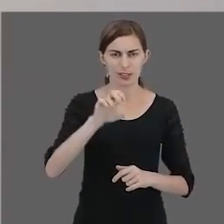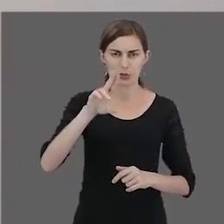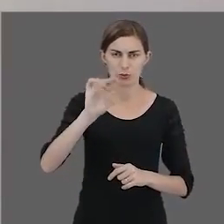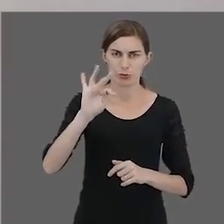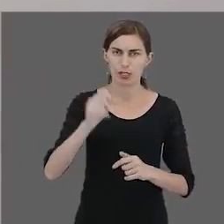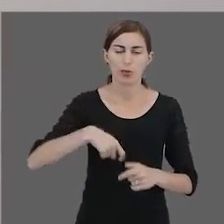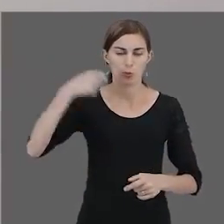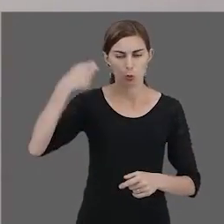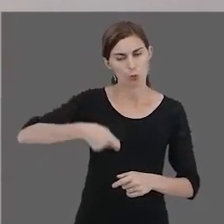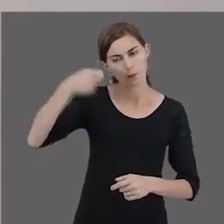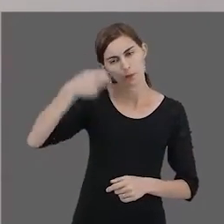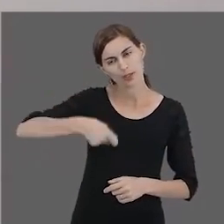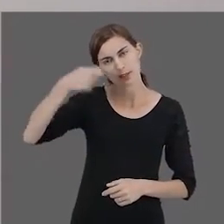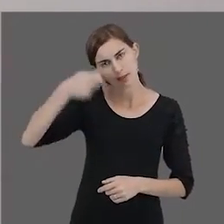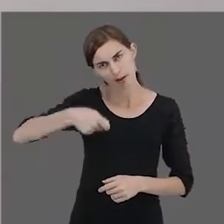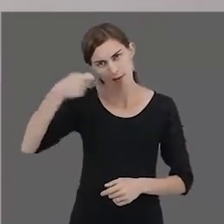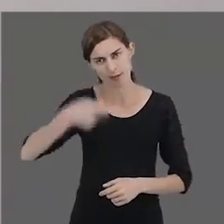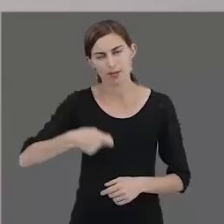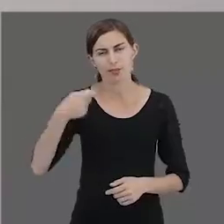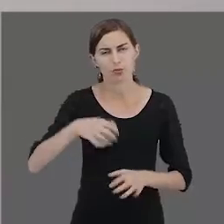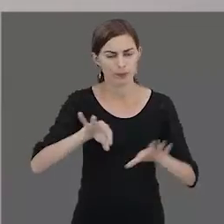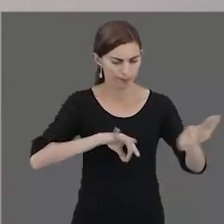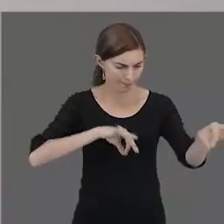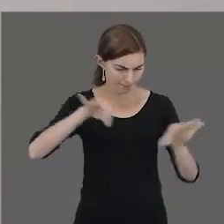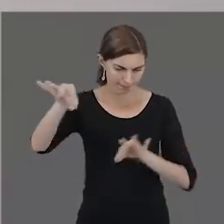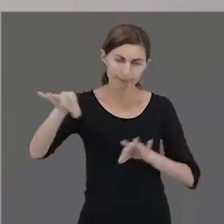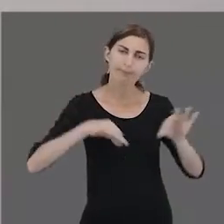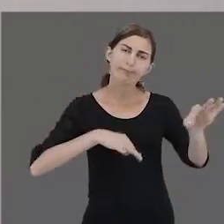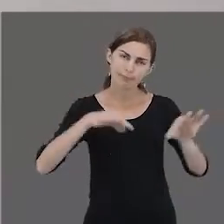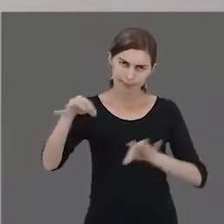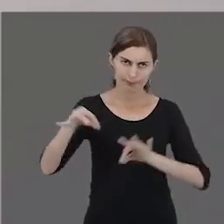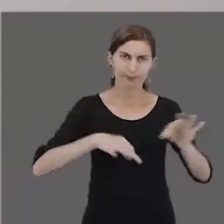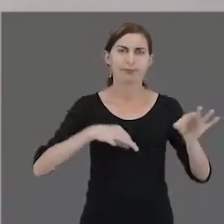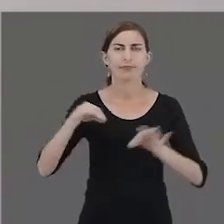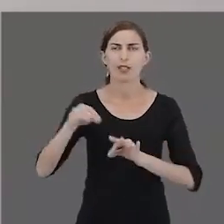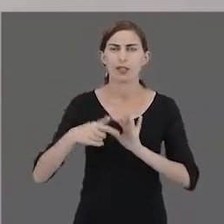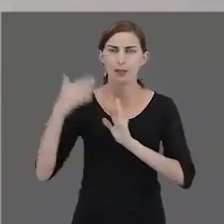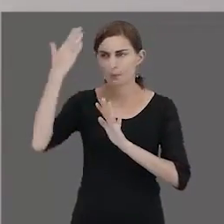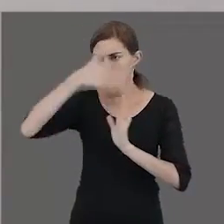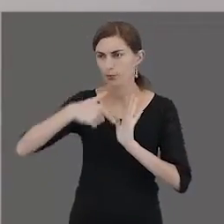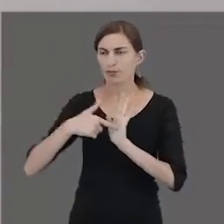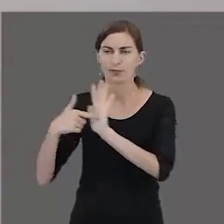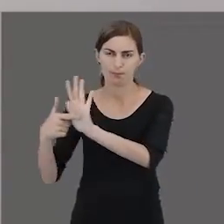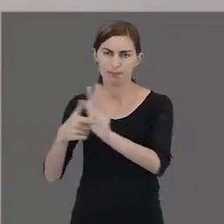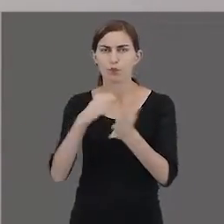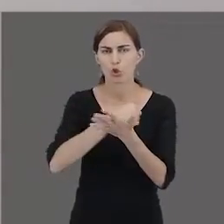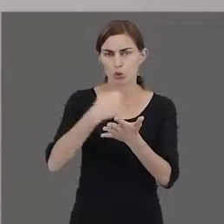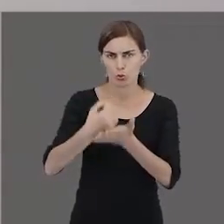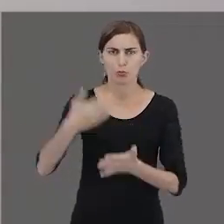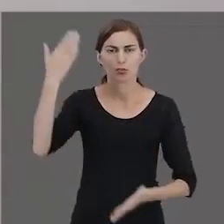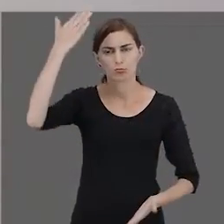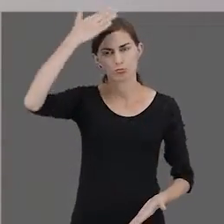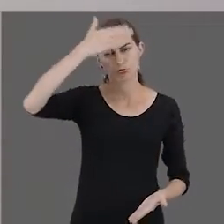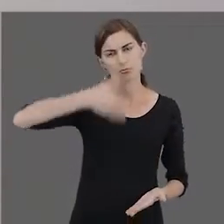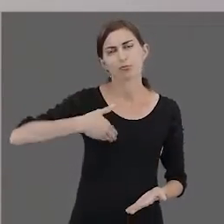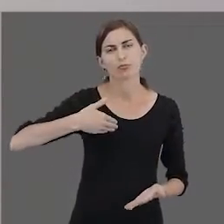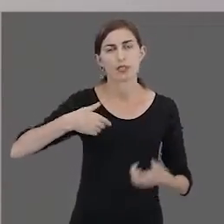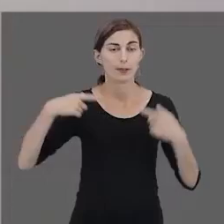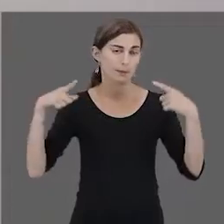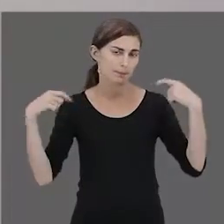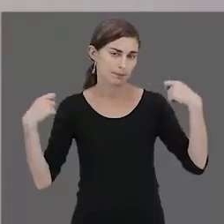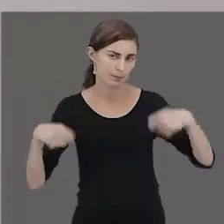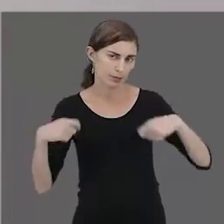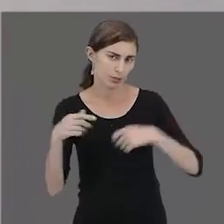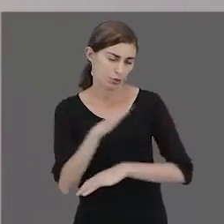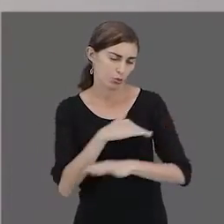Ele tem a obrigação de preparar a prestação de contas, de organizar os documentos comprobatórios. Ele precisa ter